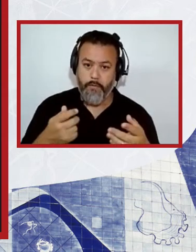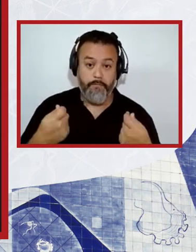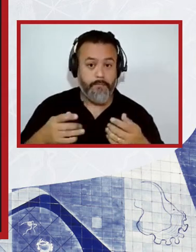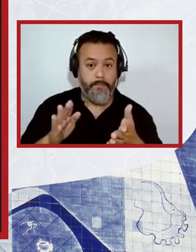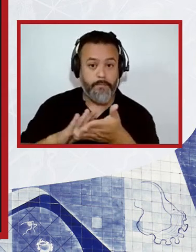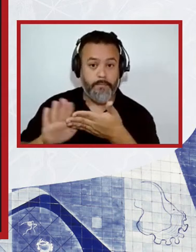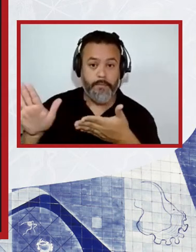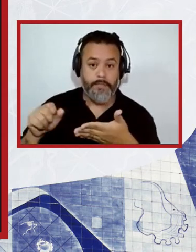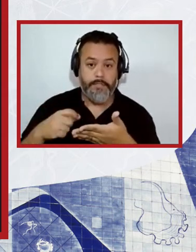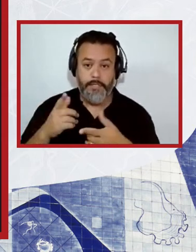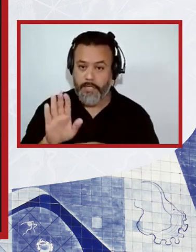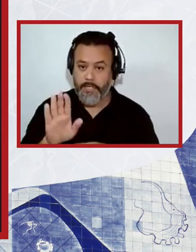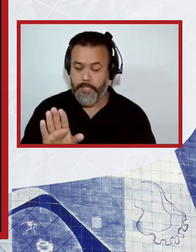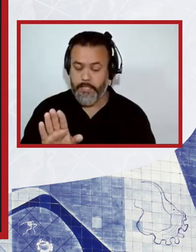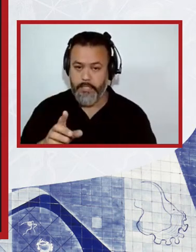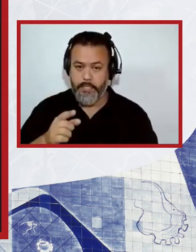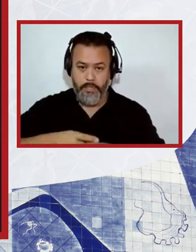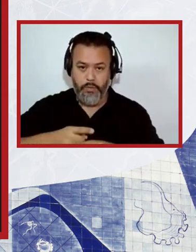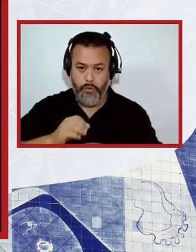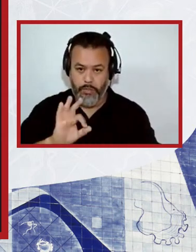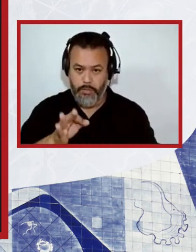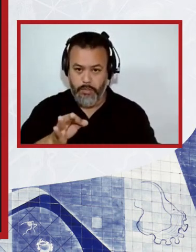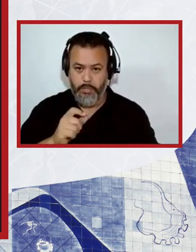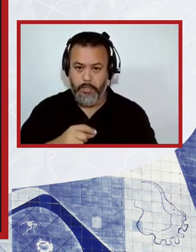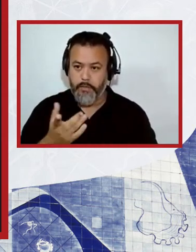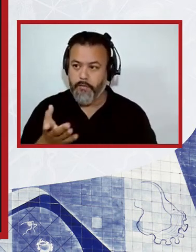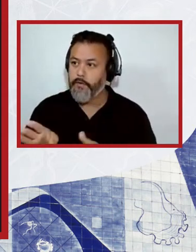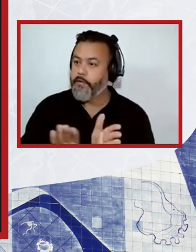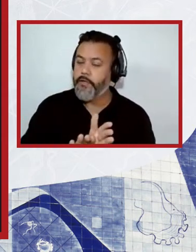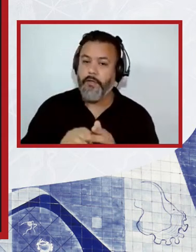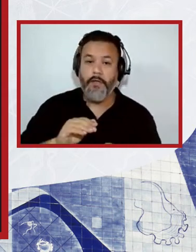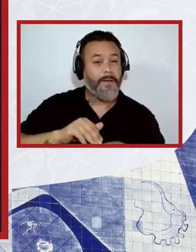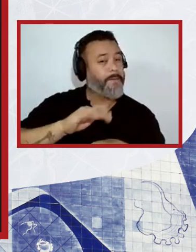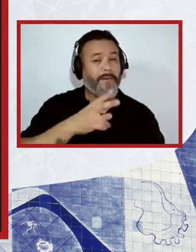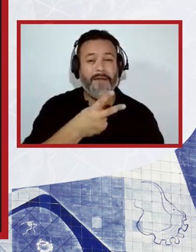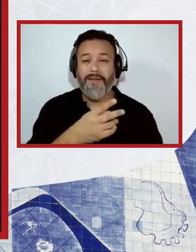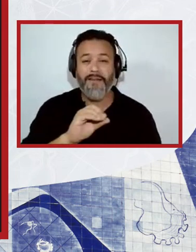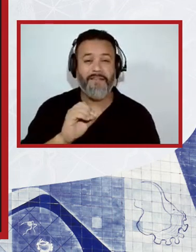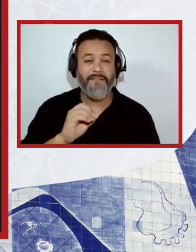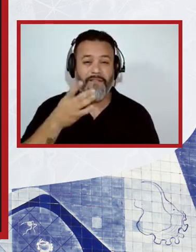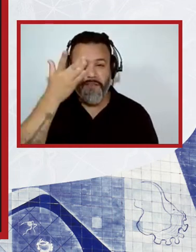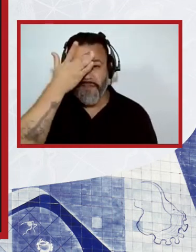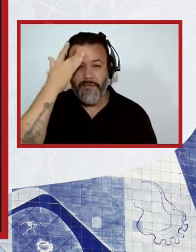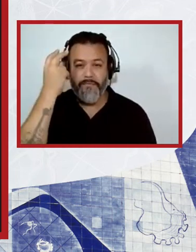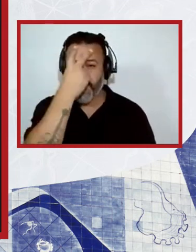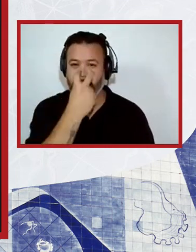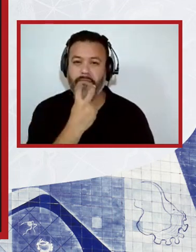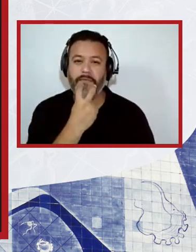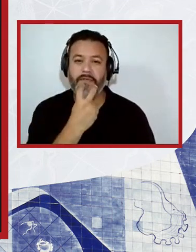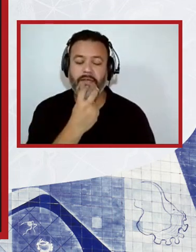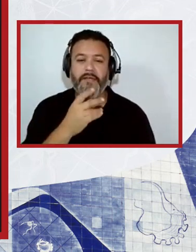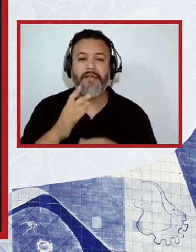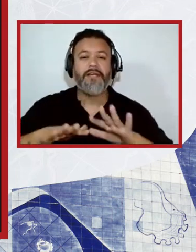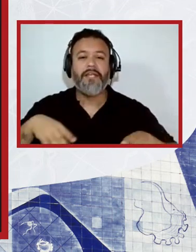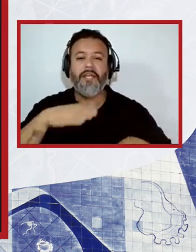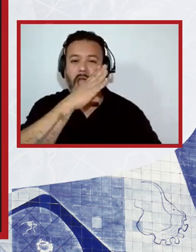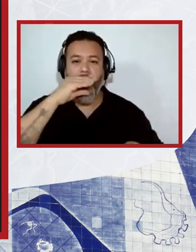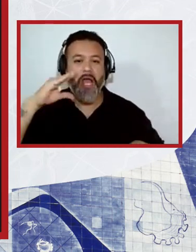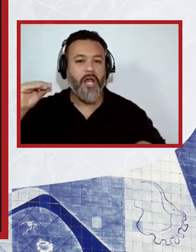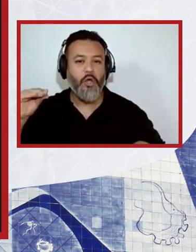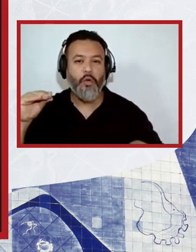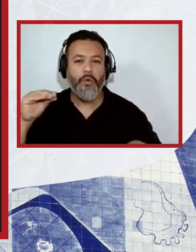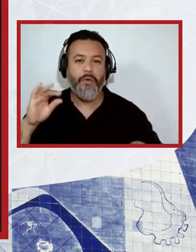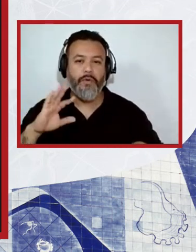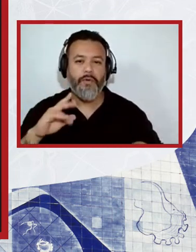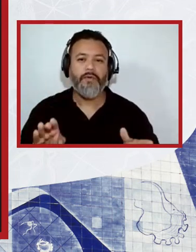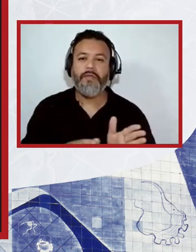para fazer daqui a pouco. Nós vamos receber mais de 20 pessoas cegas, crianças e adolescentes da região de